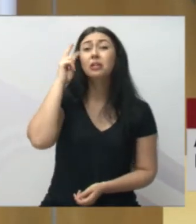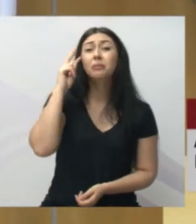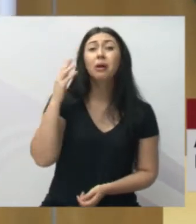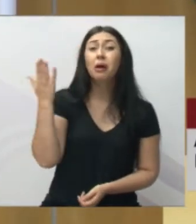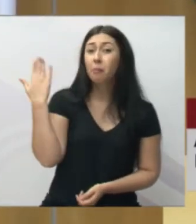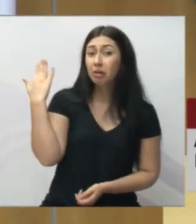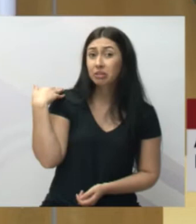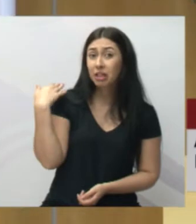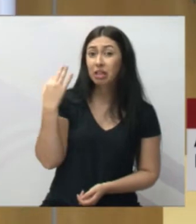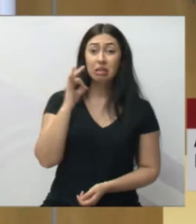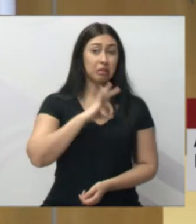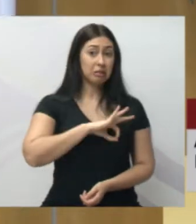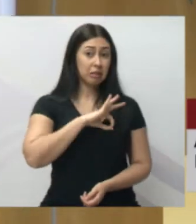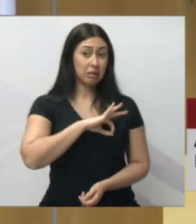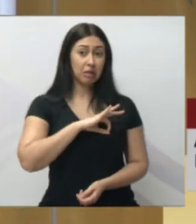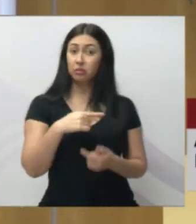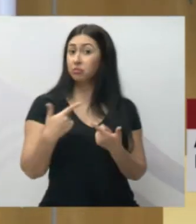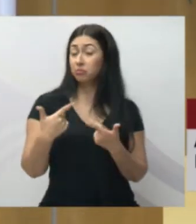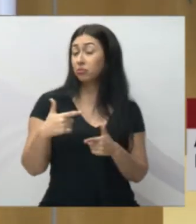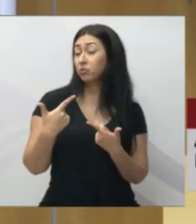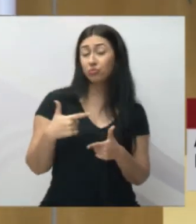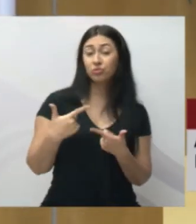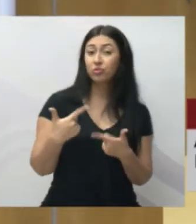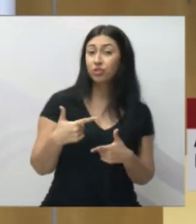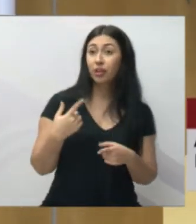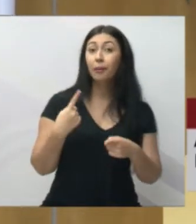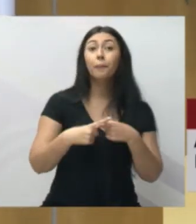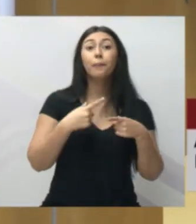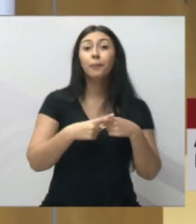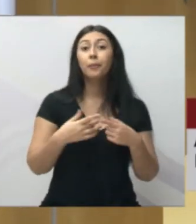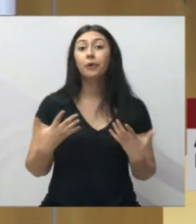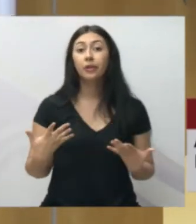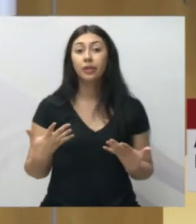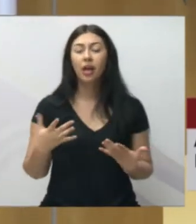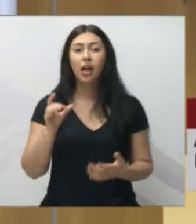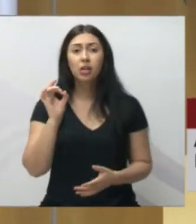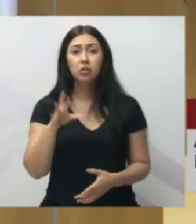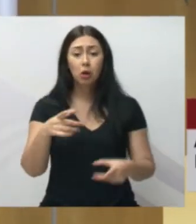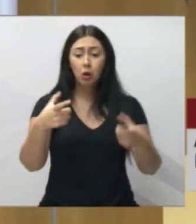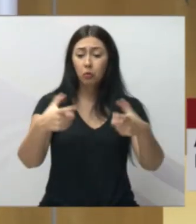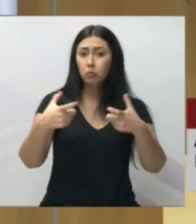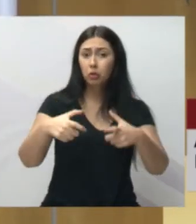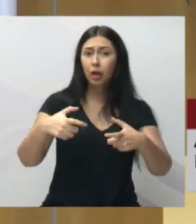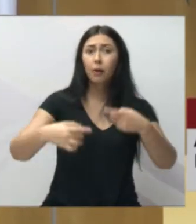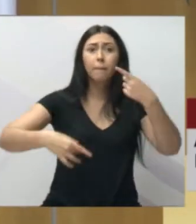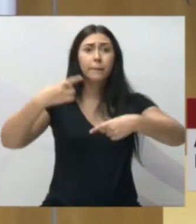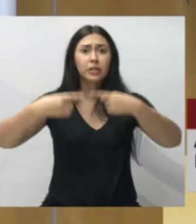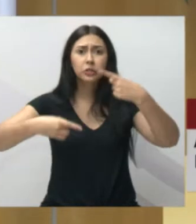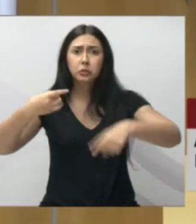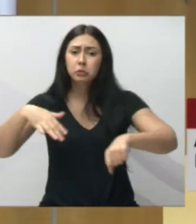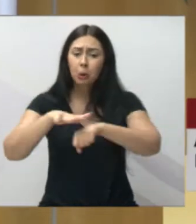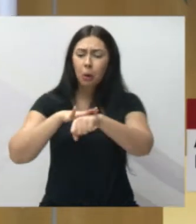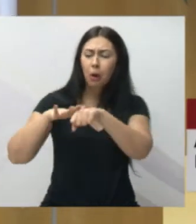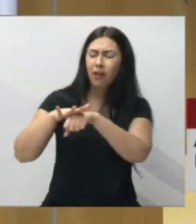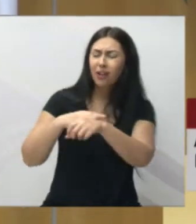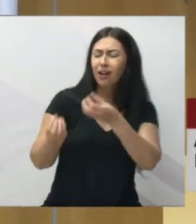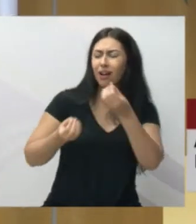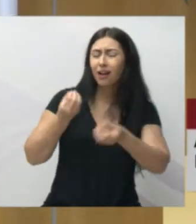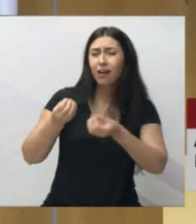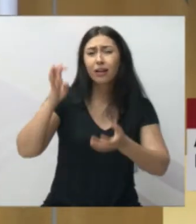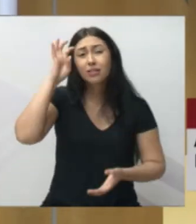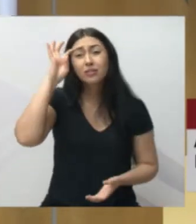salário, muito tempo atrás, porque era exclusivamente uma casa de debates e de apoio